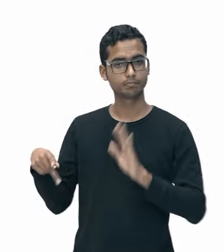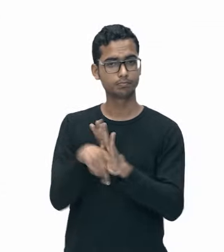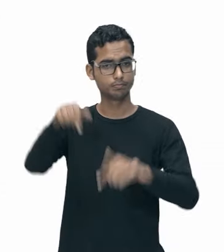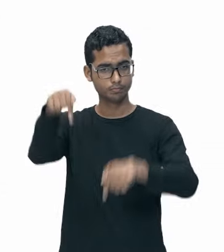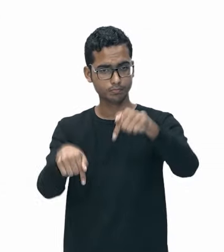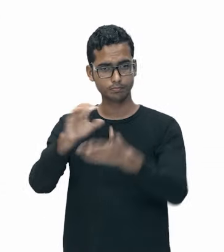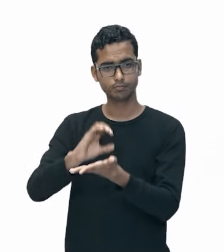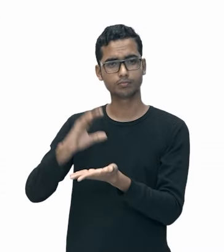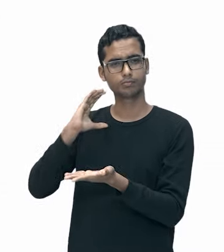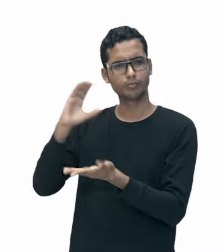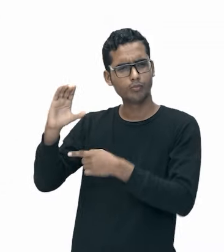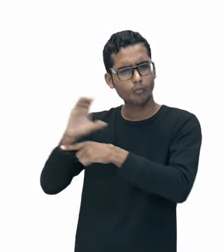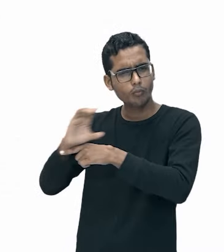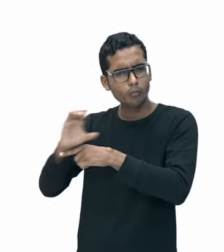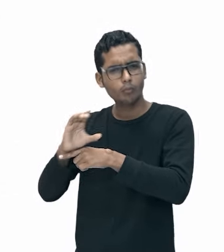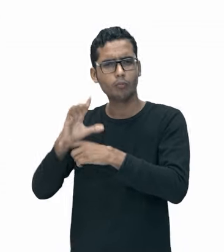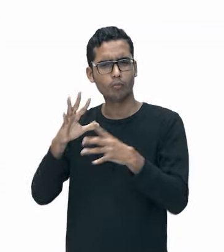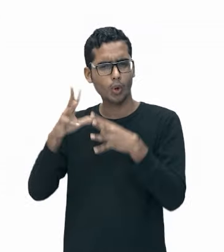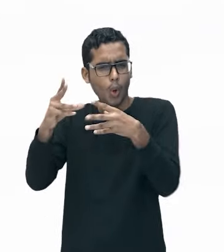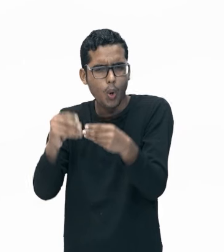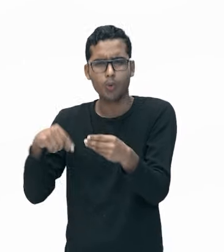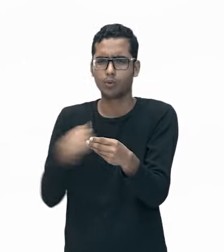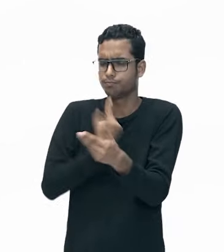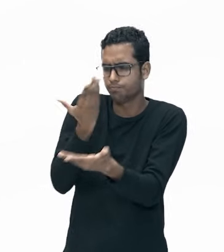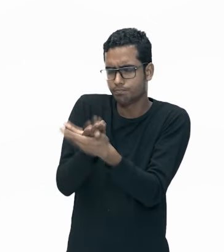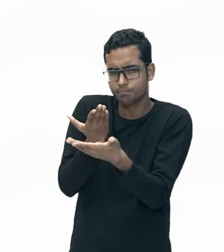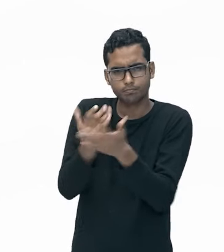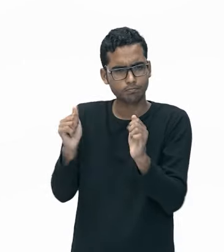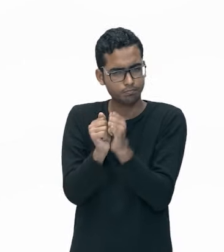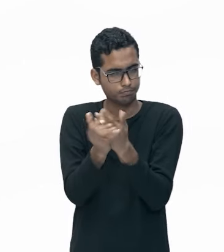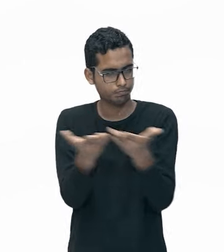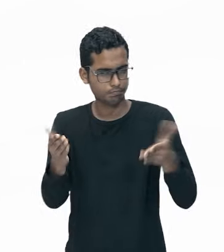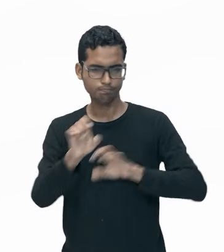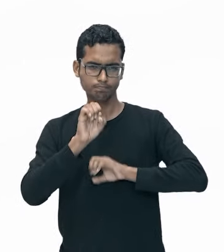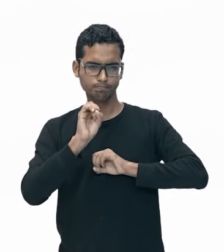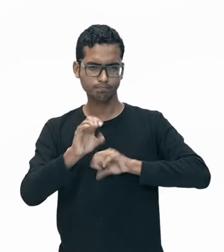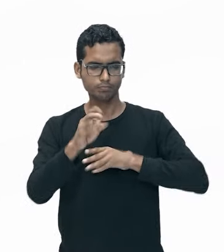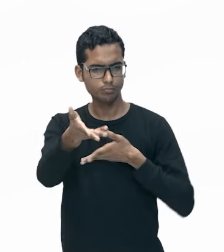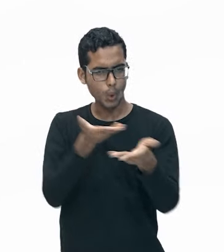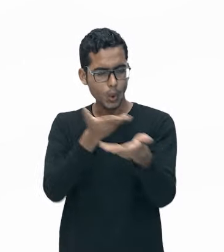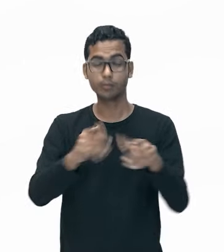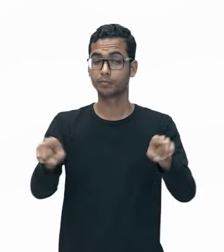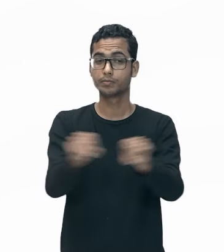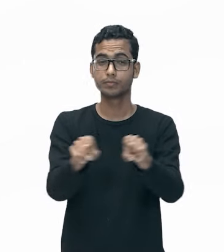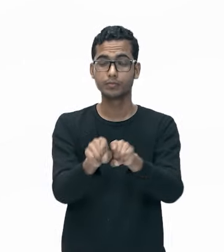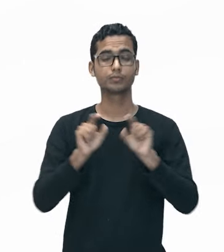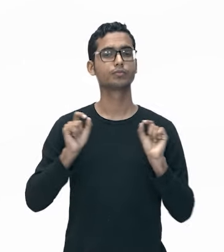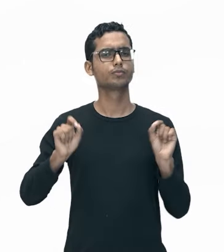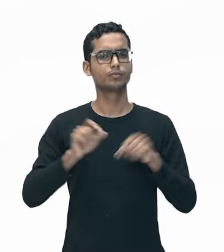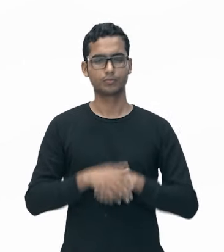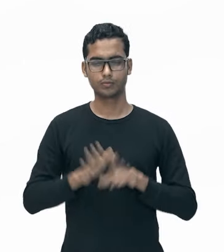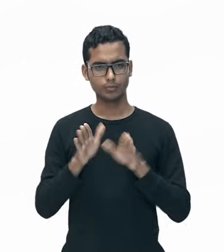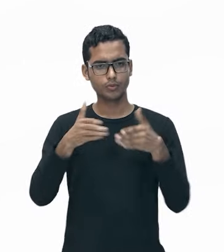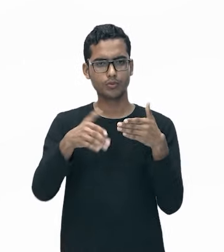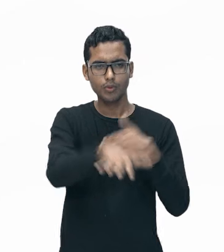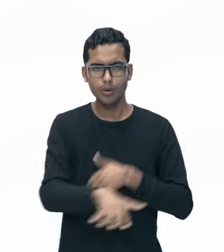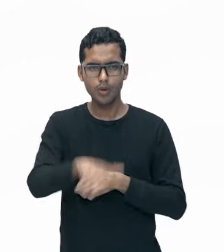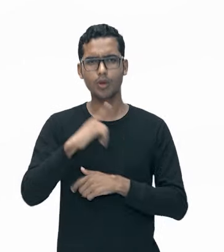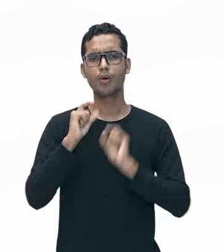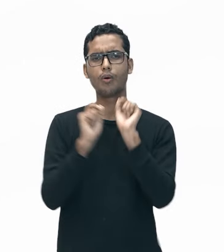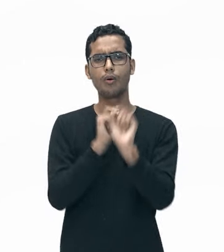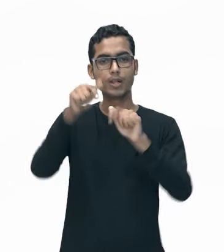né que é tudo que a gente tem tratado com vocês tá é justamente conhecida aí como a